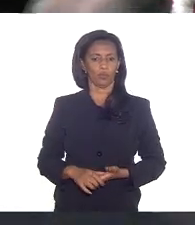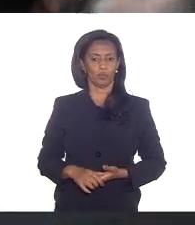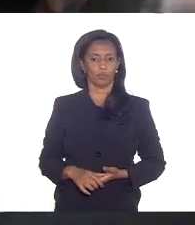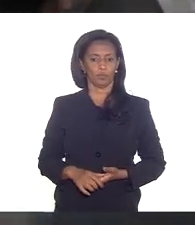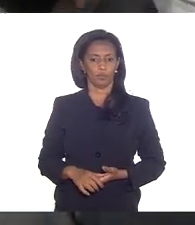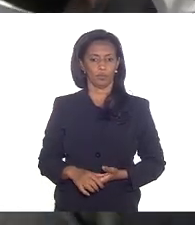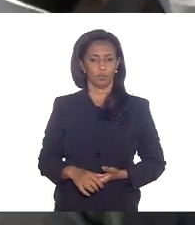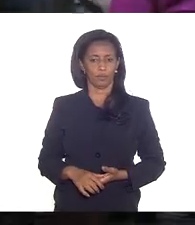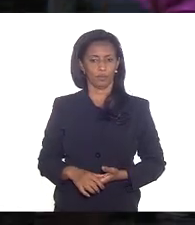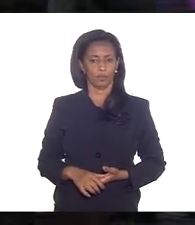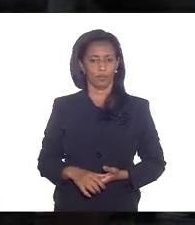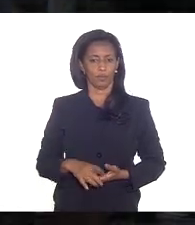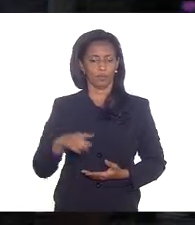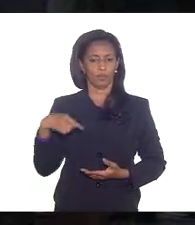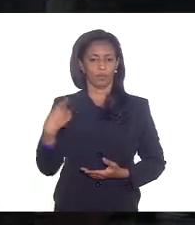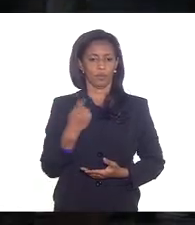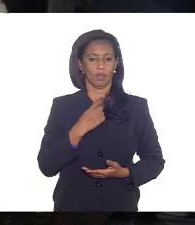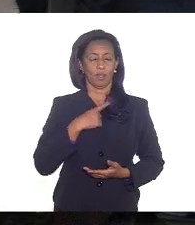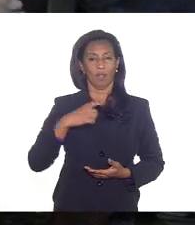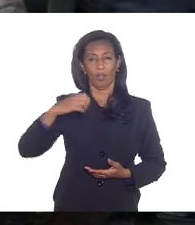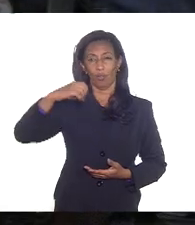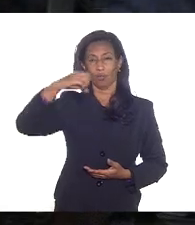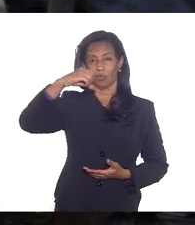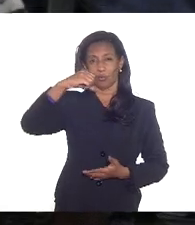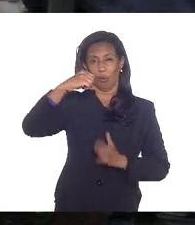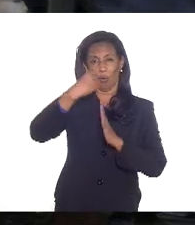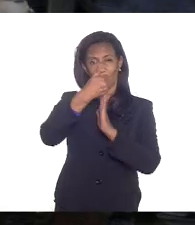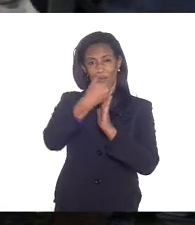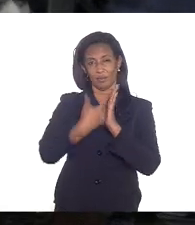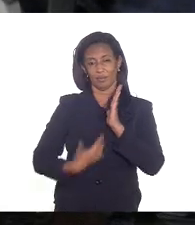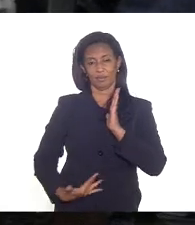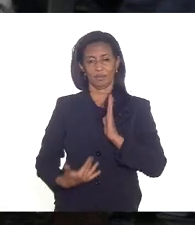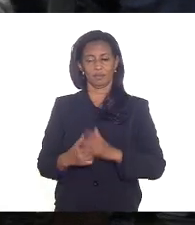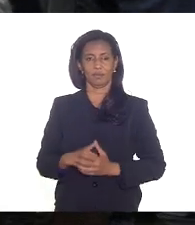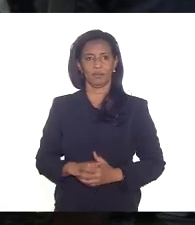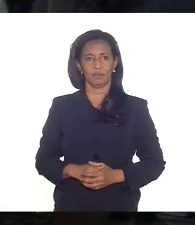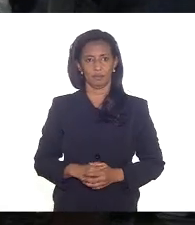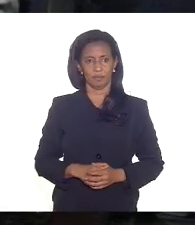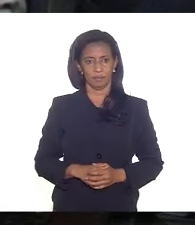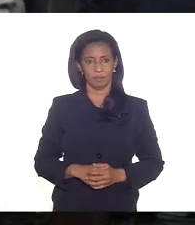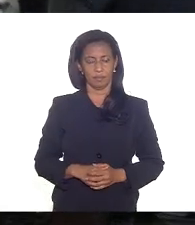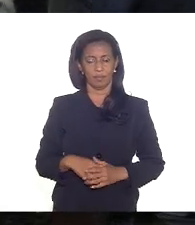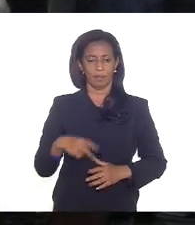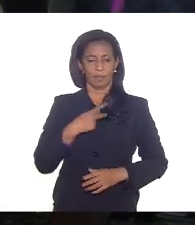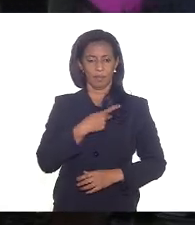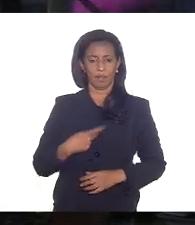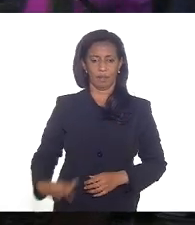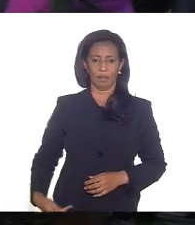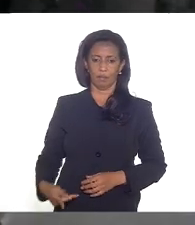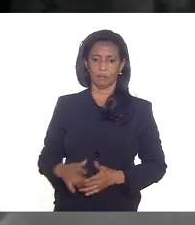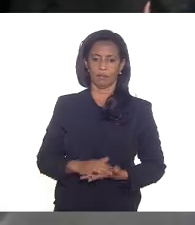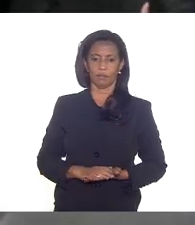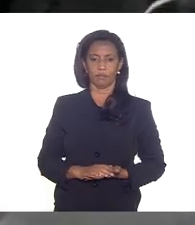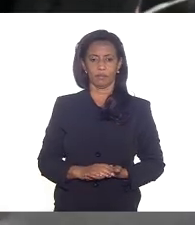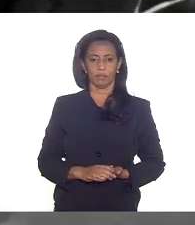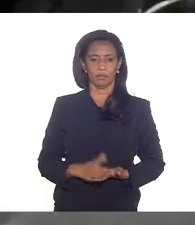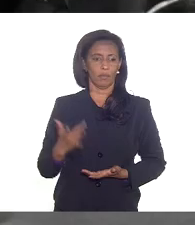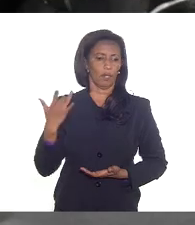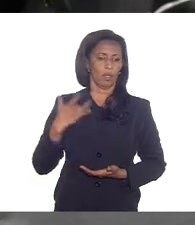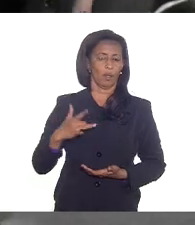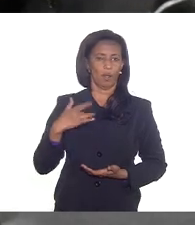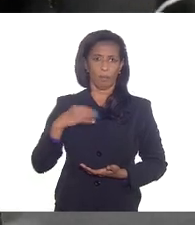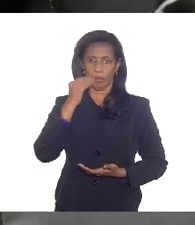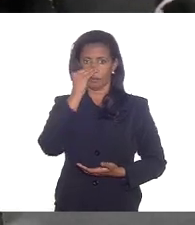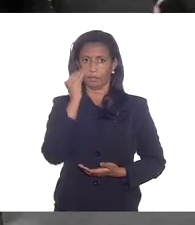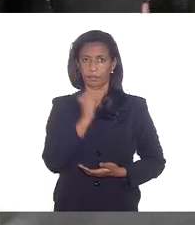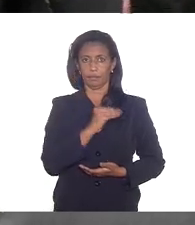e fazemos mais nove pautas muitas oito pautas Tá ok Um Minuto Presidente Eu lamento que a emenda tenha